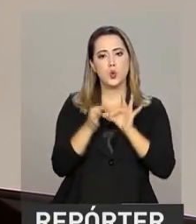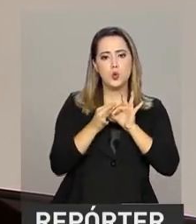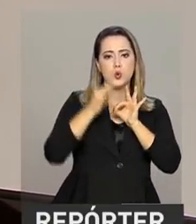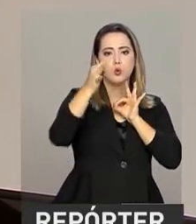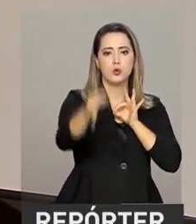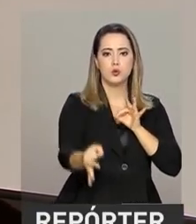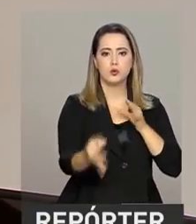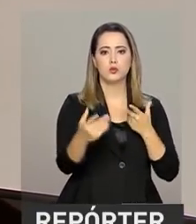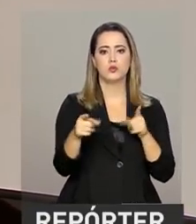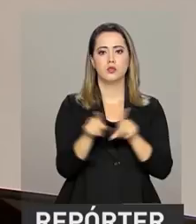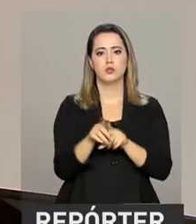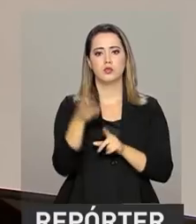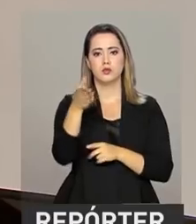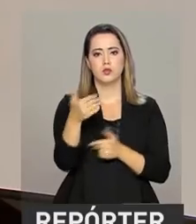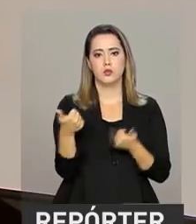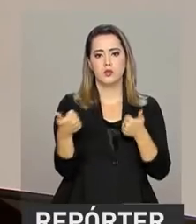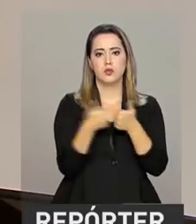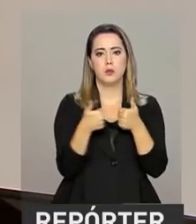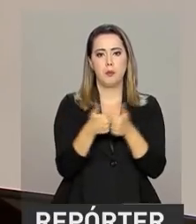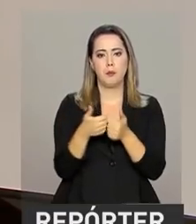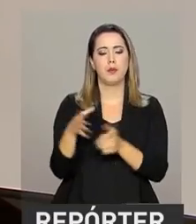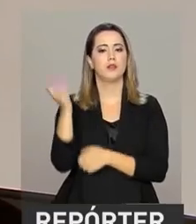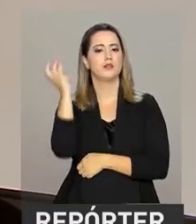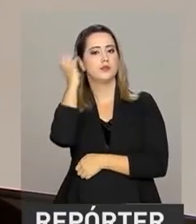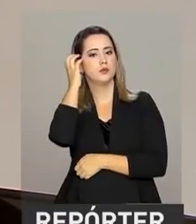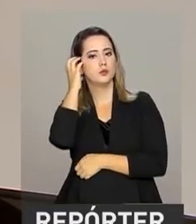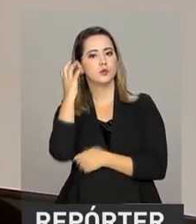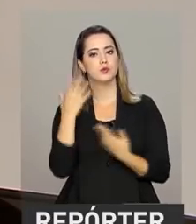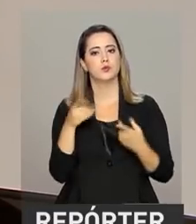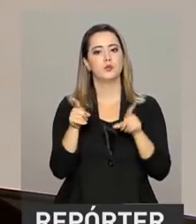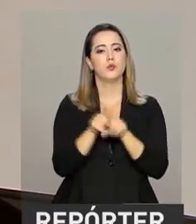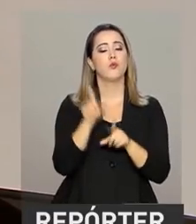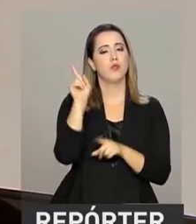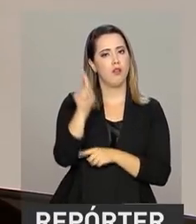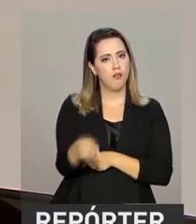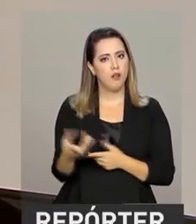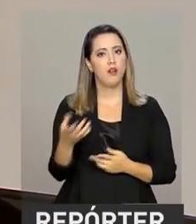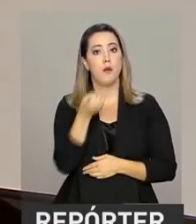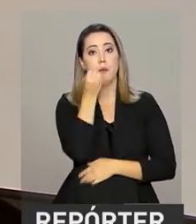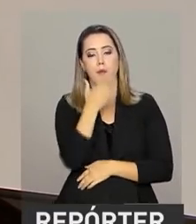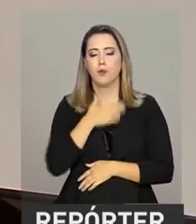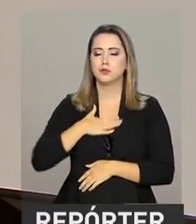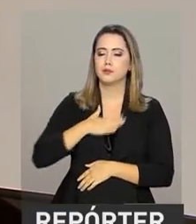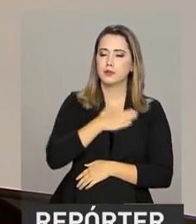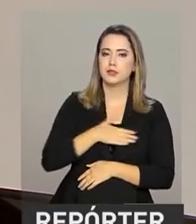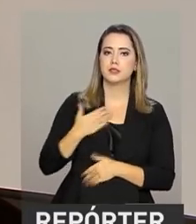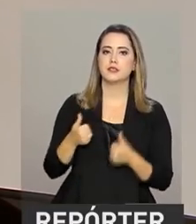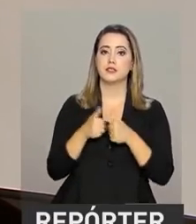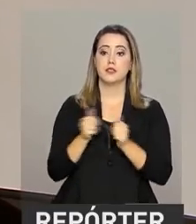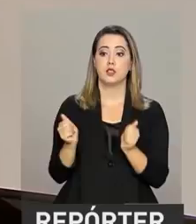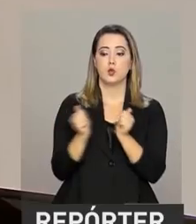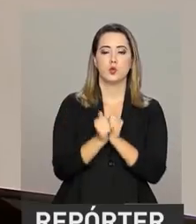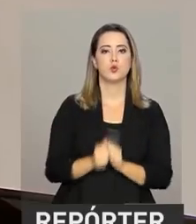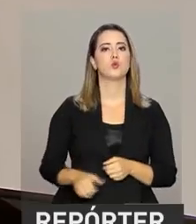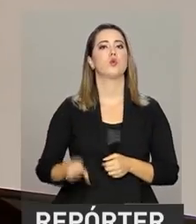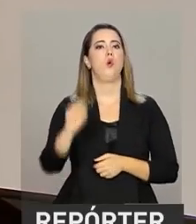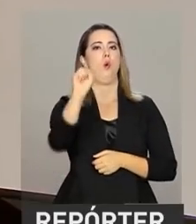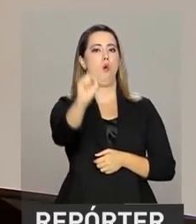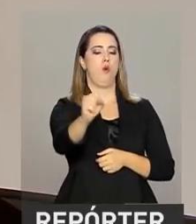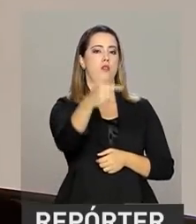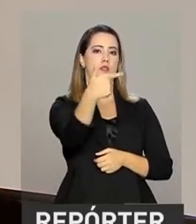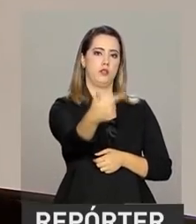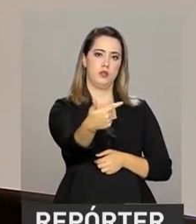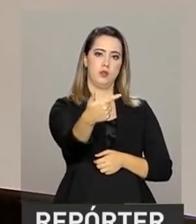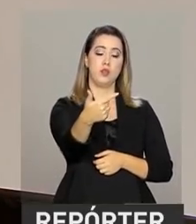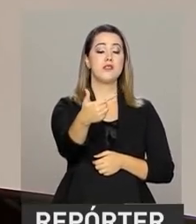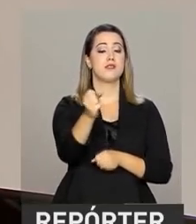ele está grudado no rádio e é realmente um prazer imenso estar aqui neste momento 82 anos a